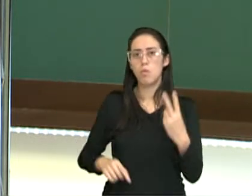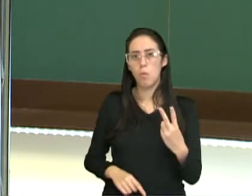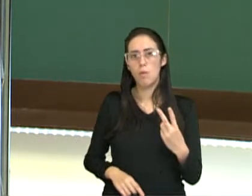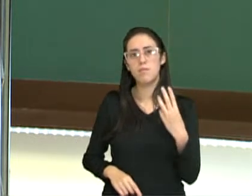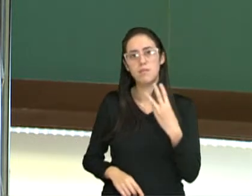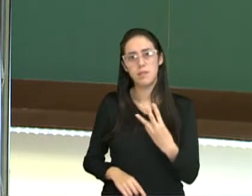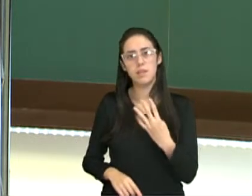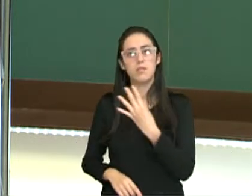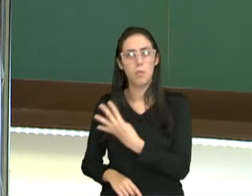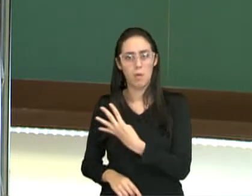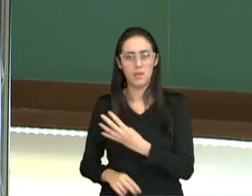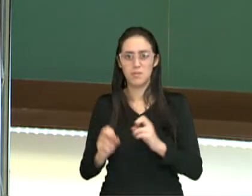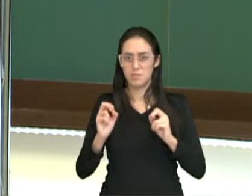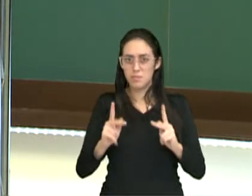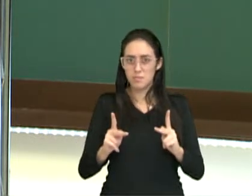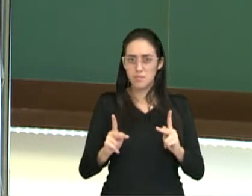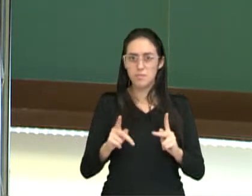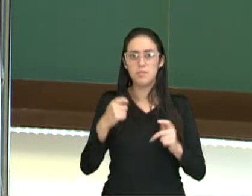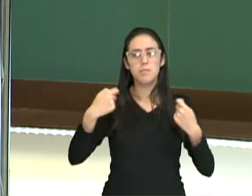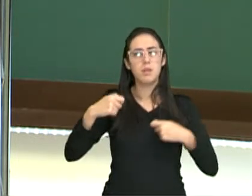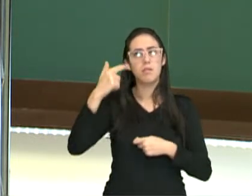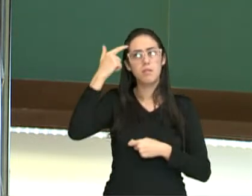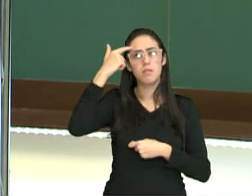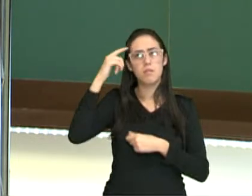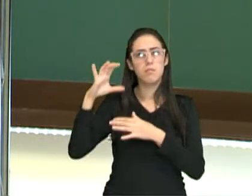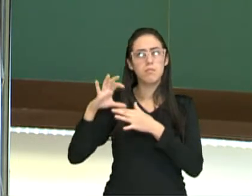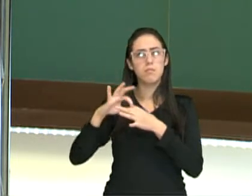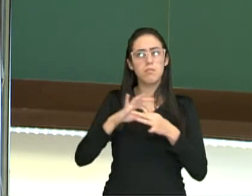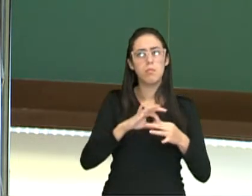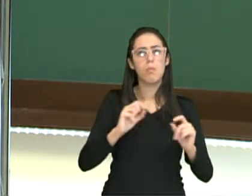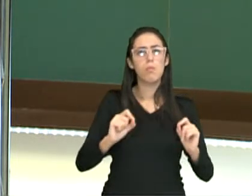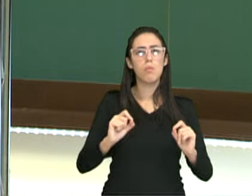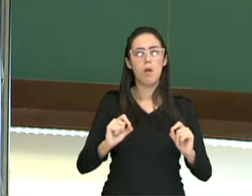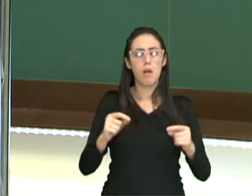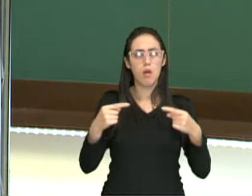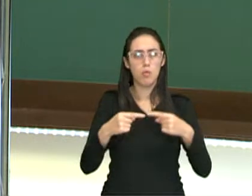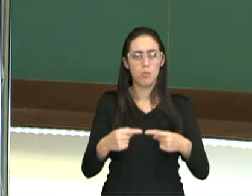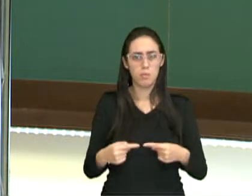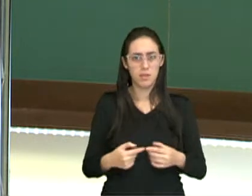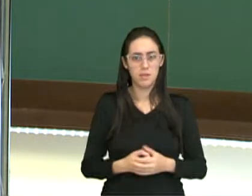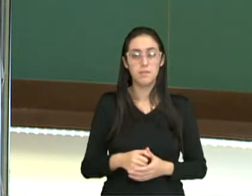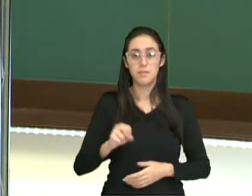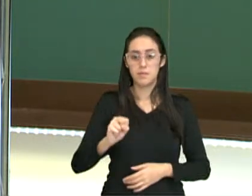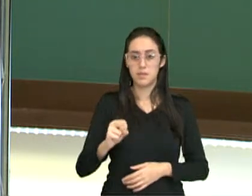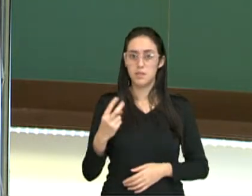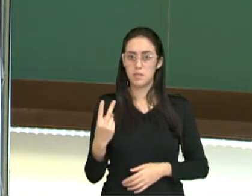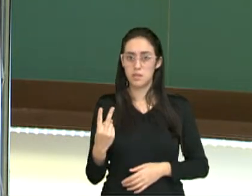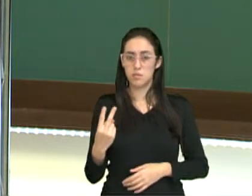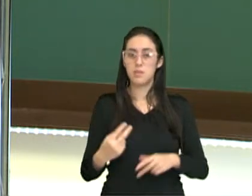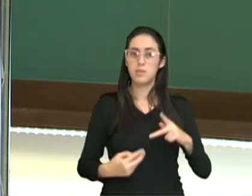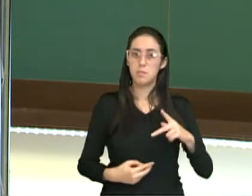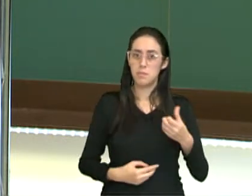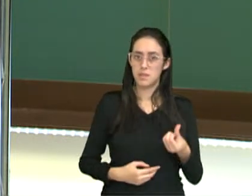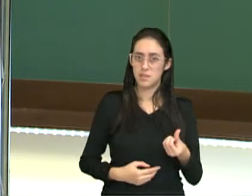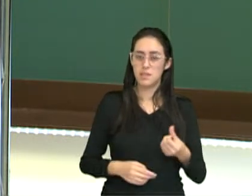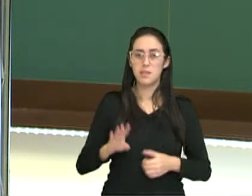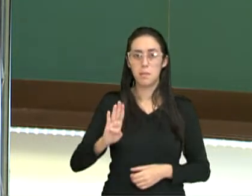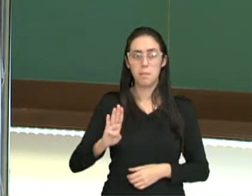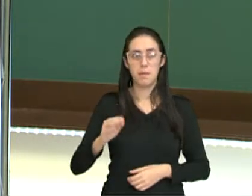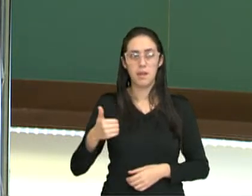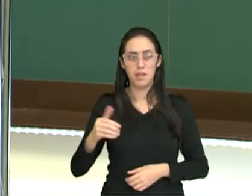3 e depois no 4. E aí associar essa questão. S2, P6,